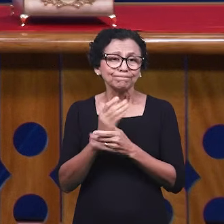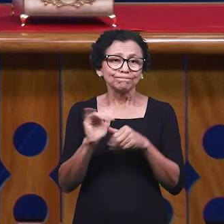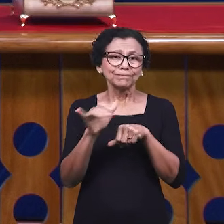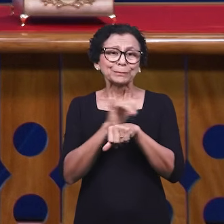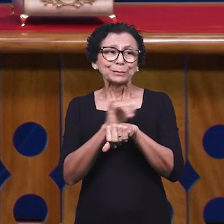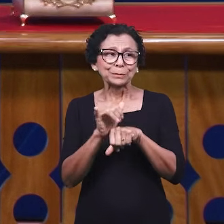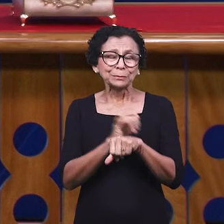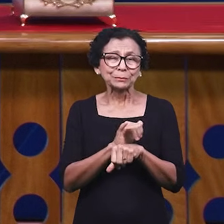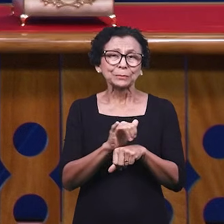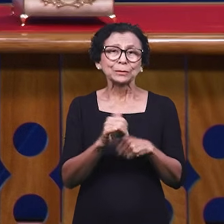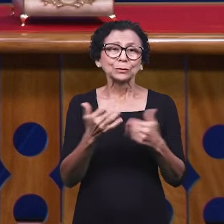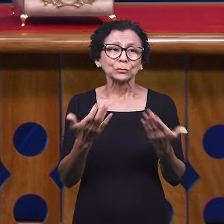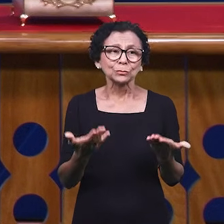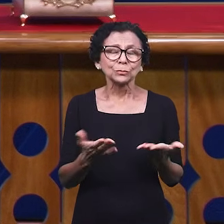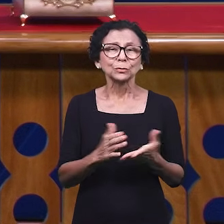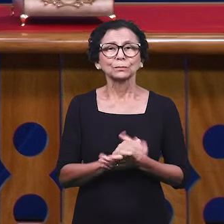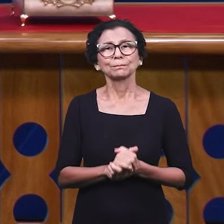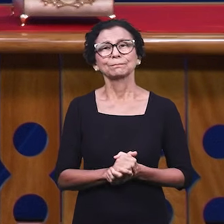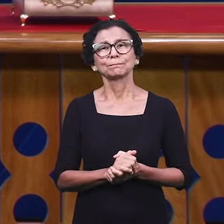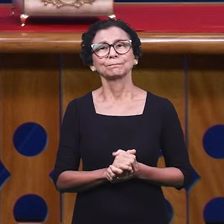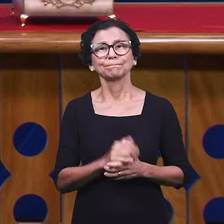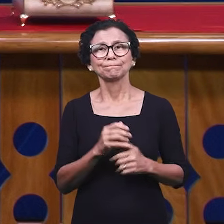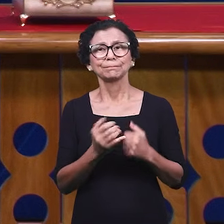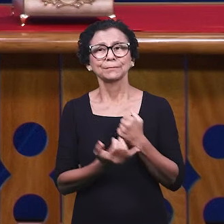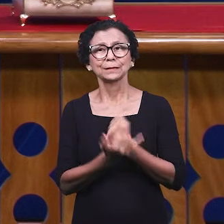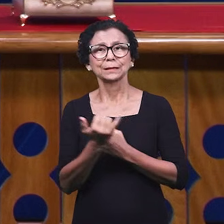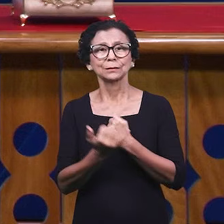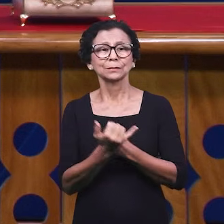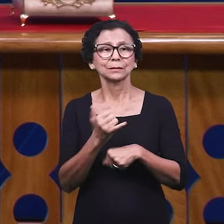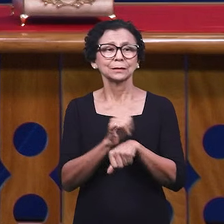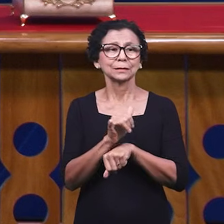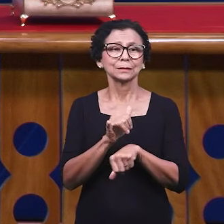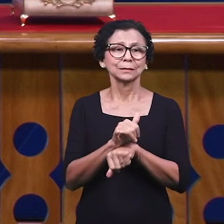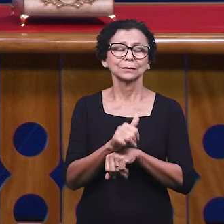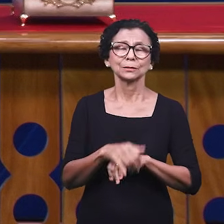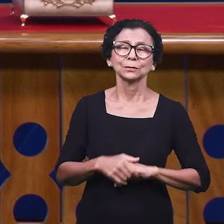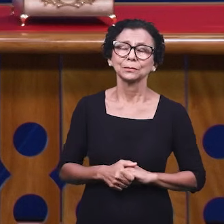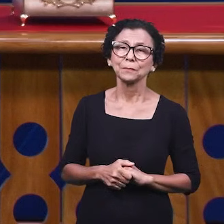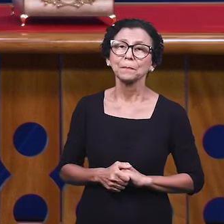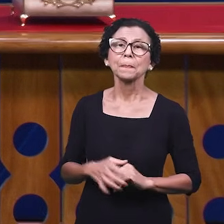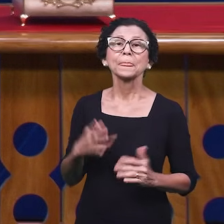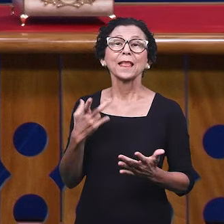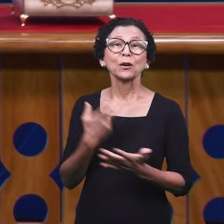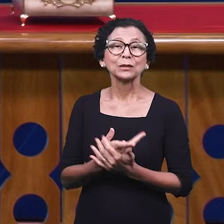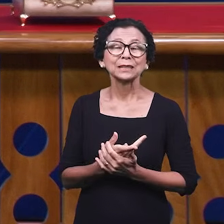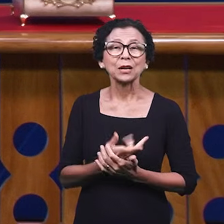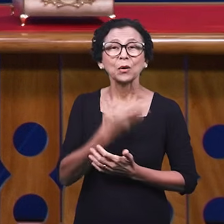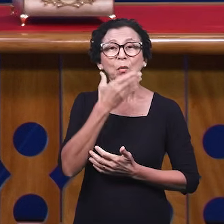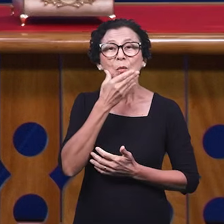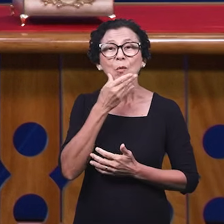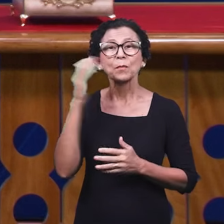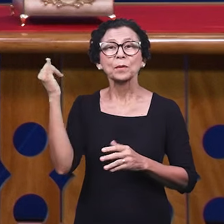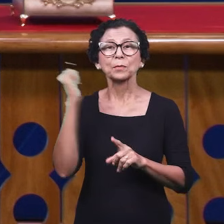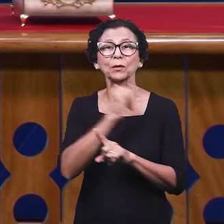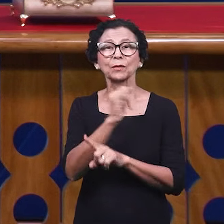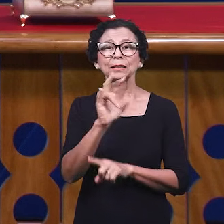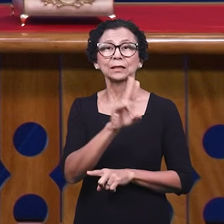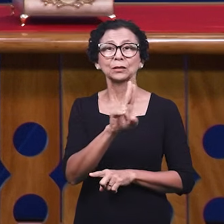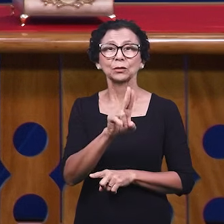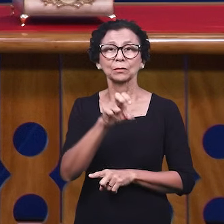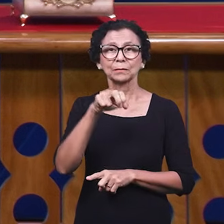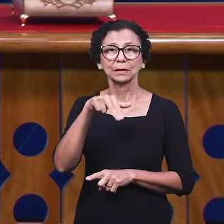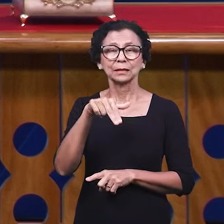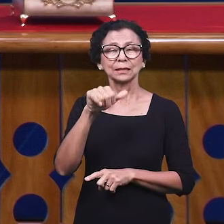O profeta Natan chegou para acompanhá-la, para conversar com ela. E perceba, o